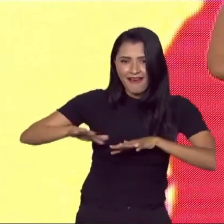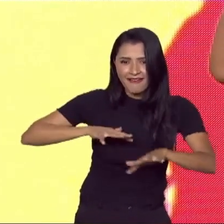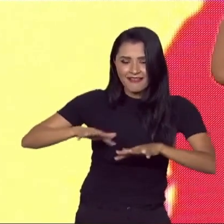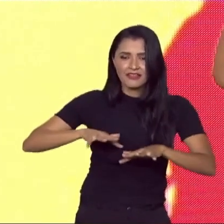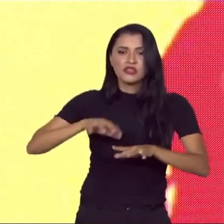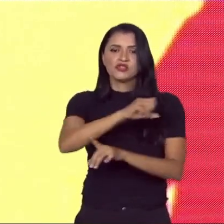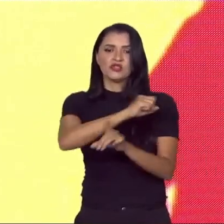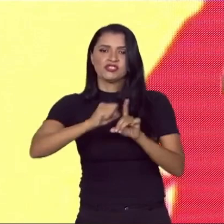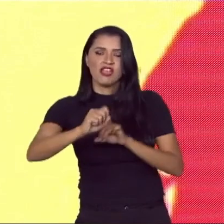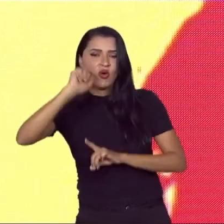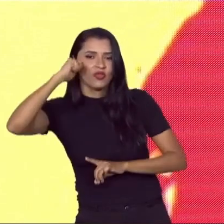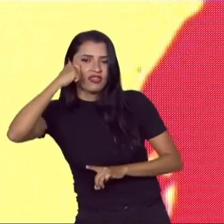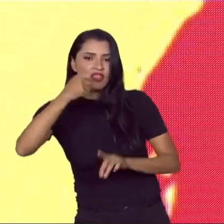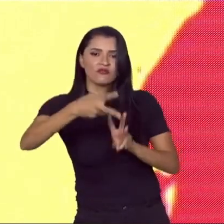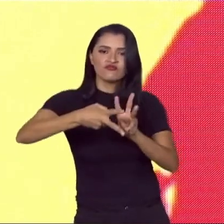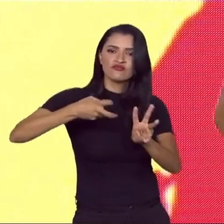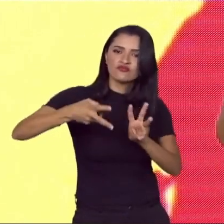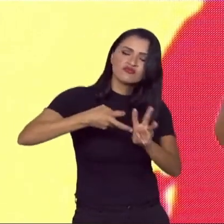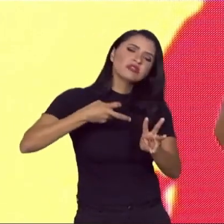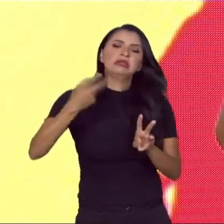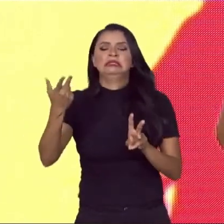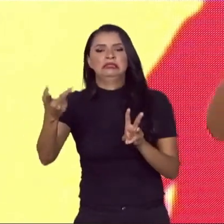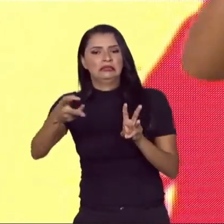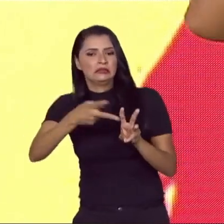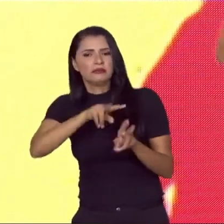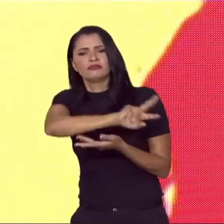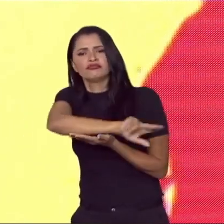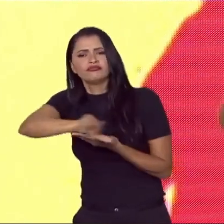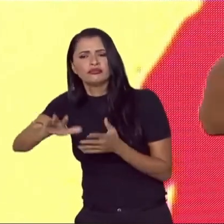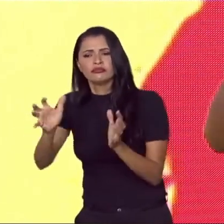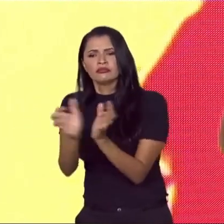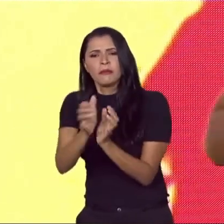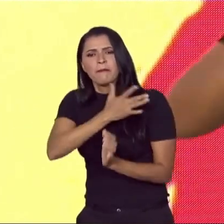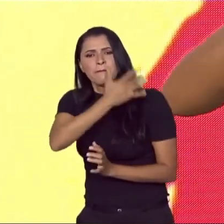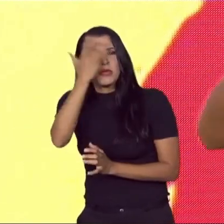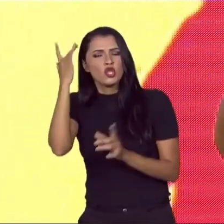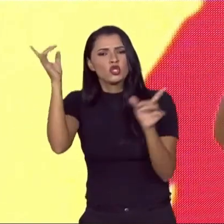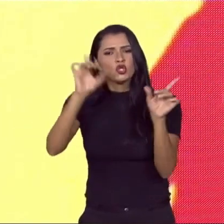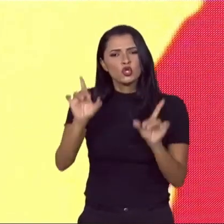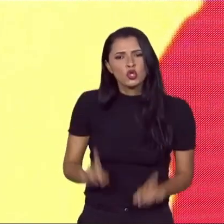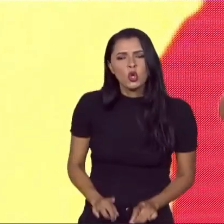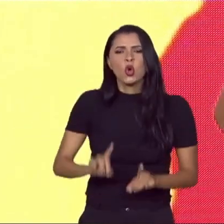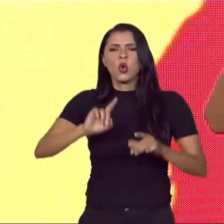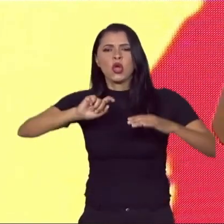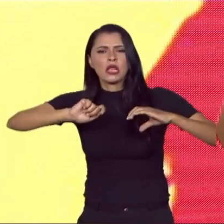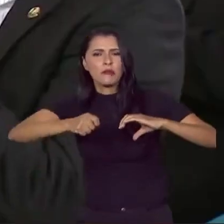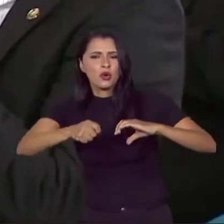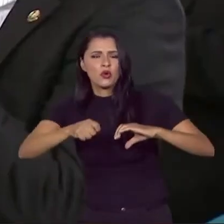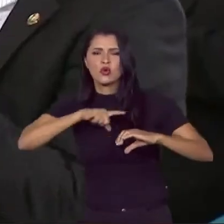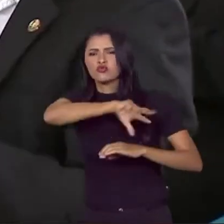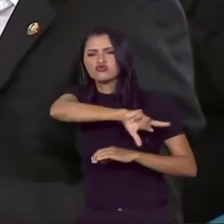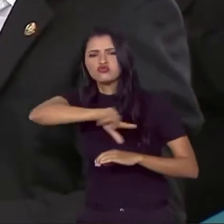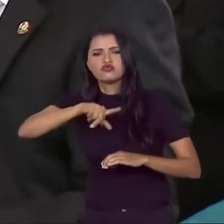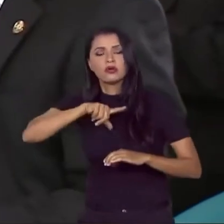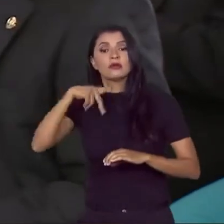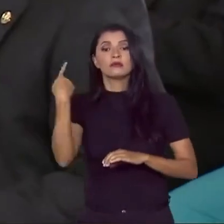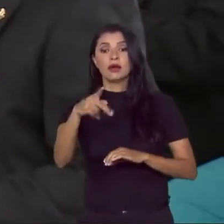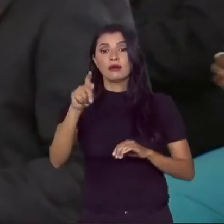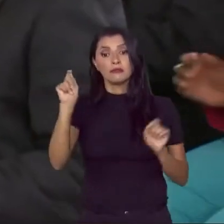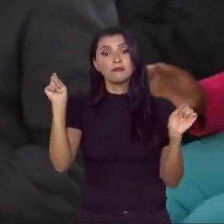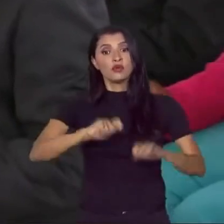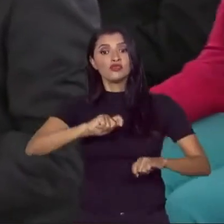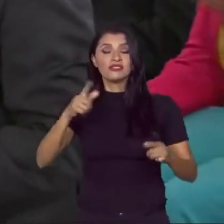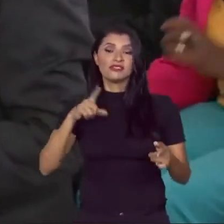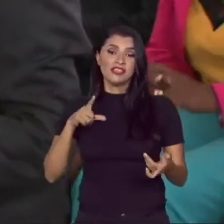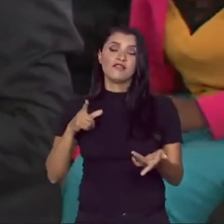sociais, negros, indígenas, indigenistas, coletivo de pessoas com deficiências e quilombolas, para que isso fosse,